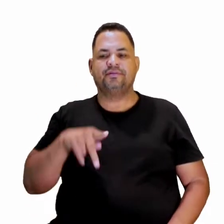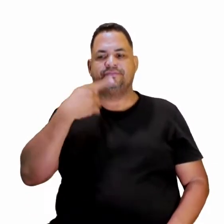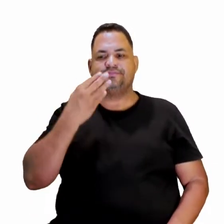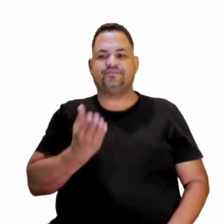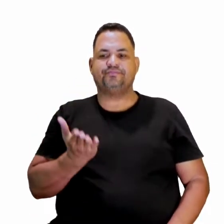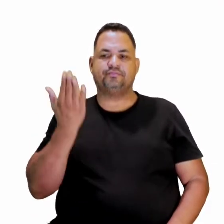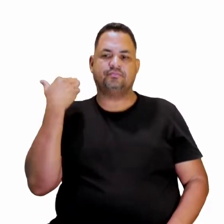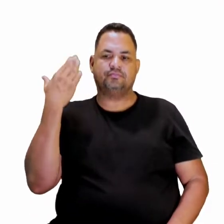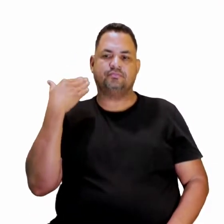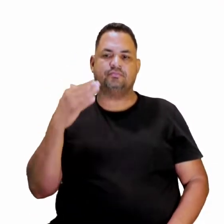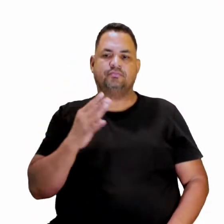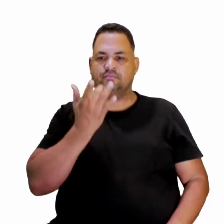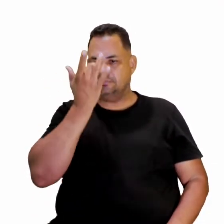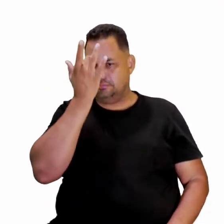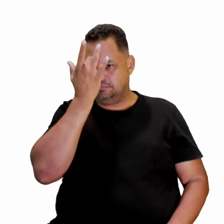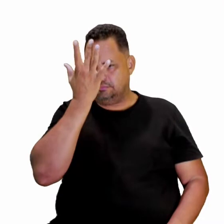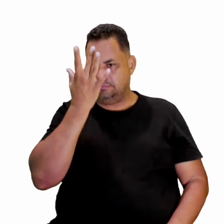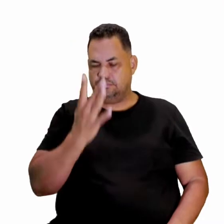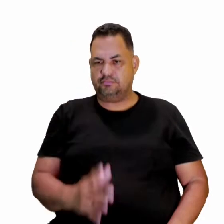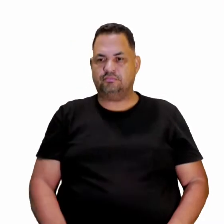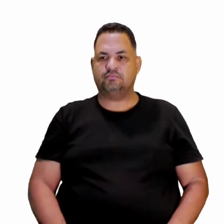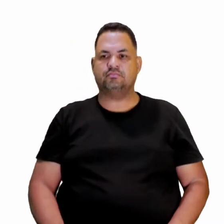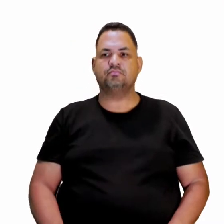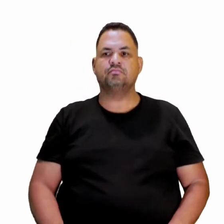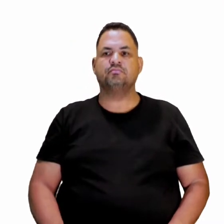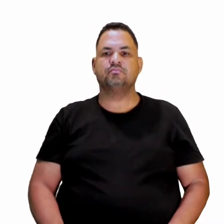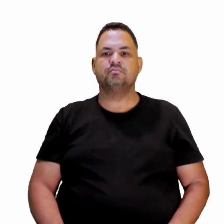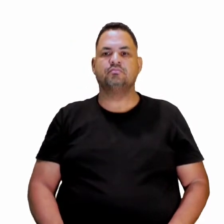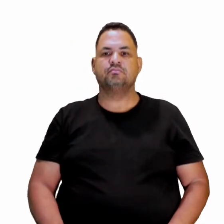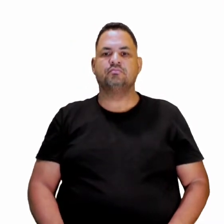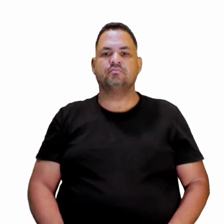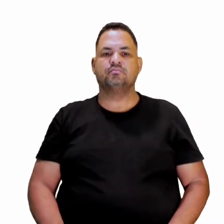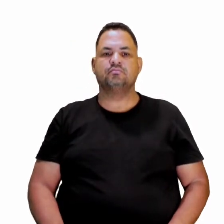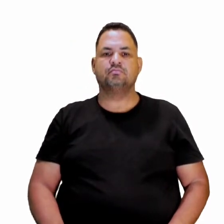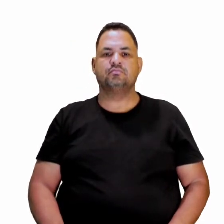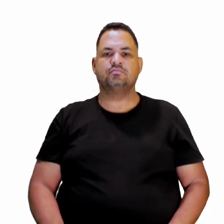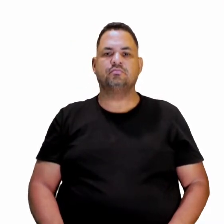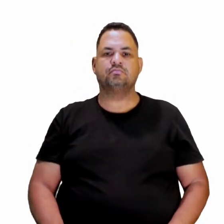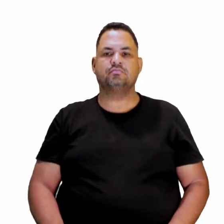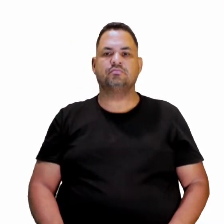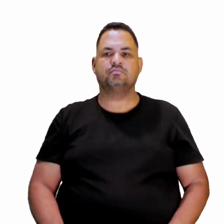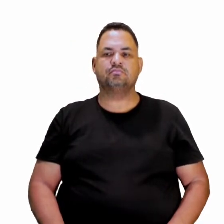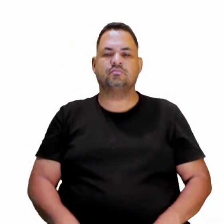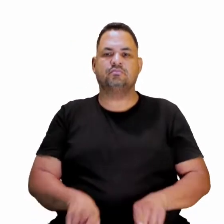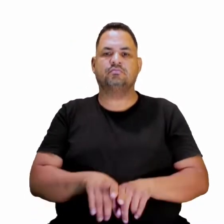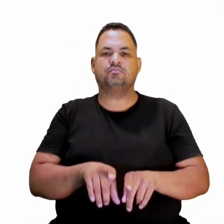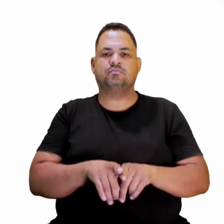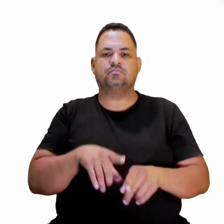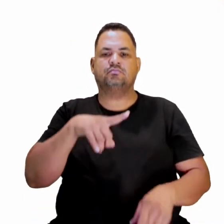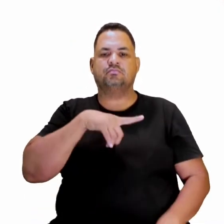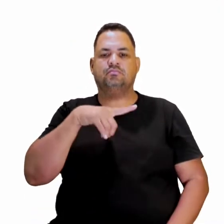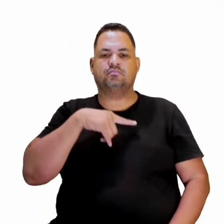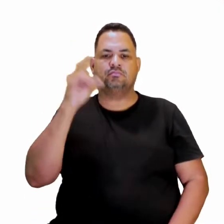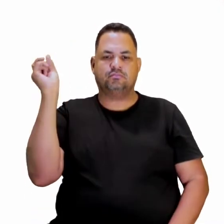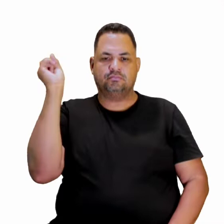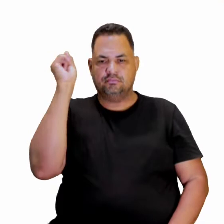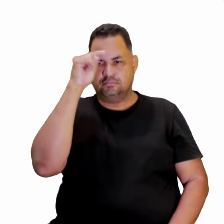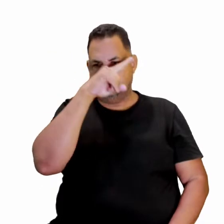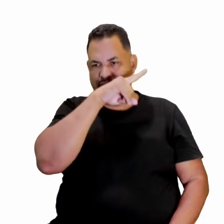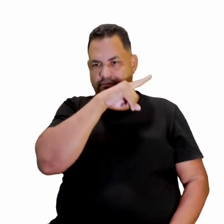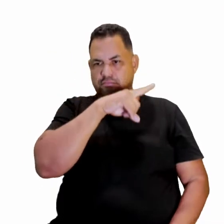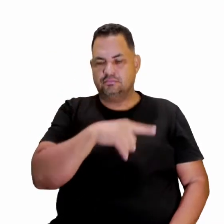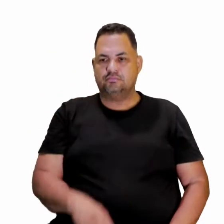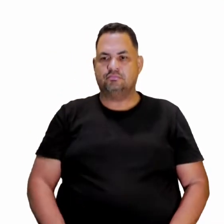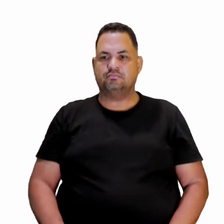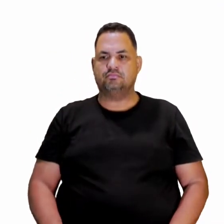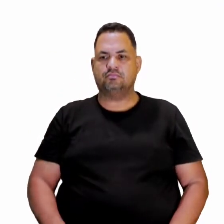coisas ficam mais fáceis. Porém, também tem suas dificuldades na questão de